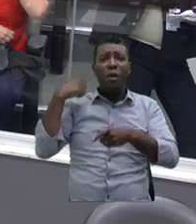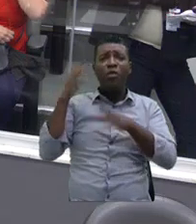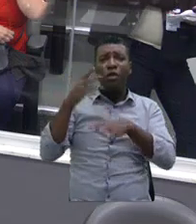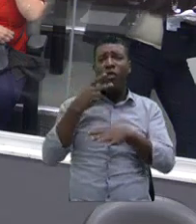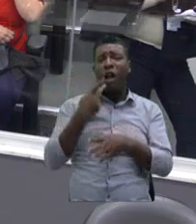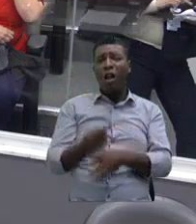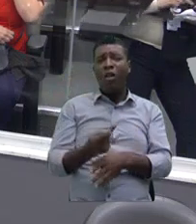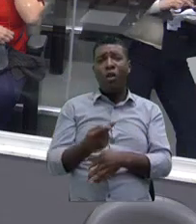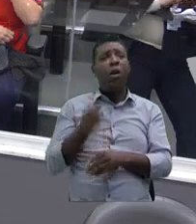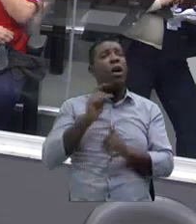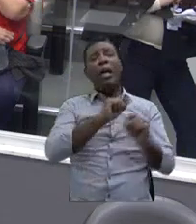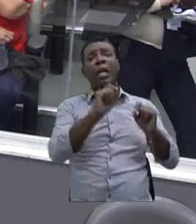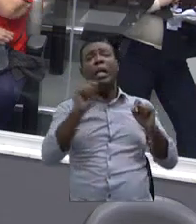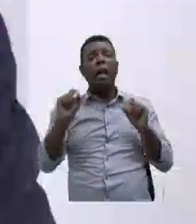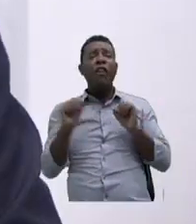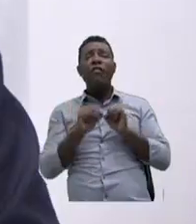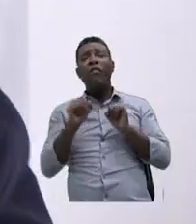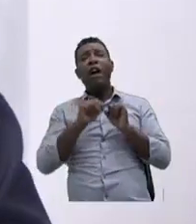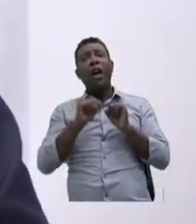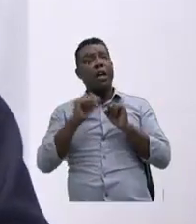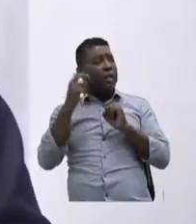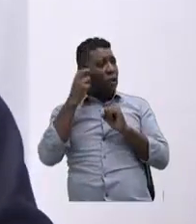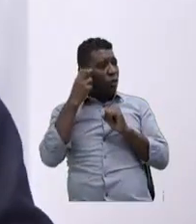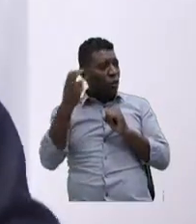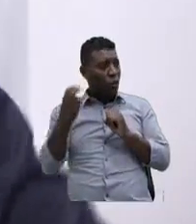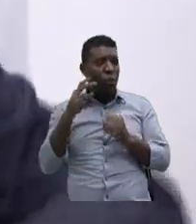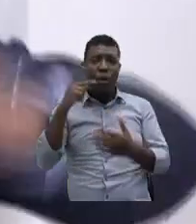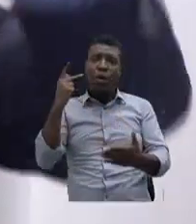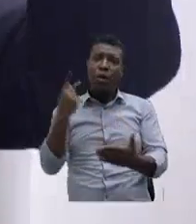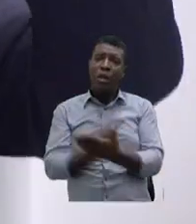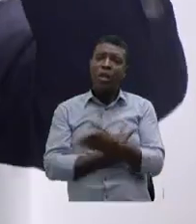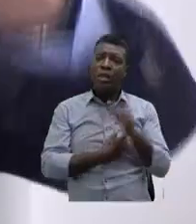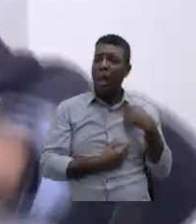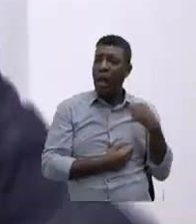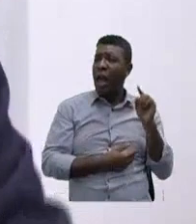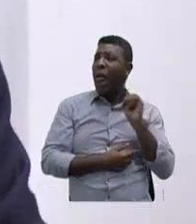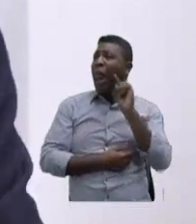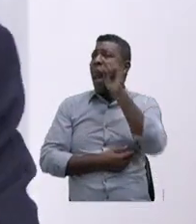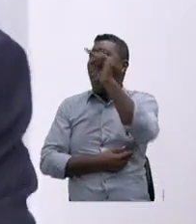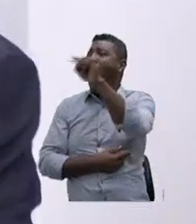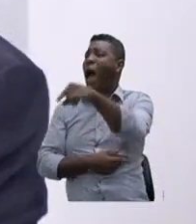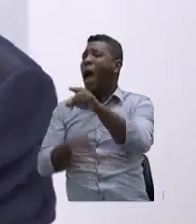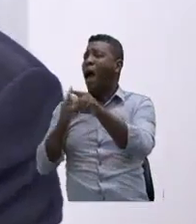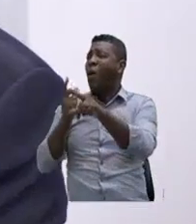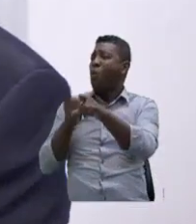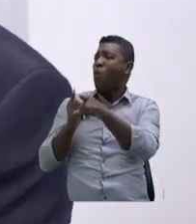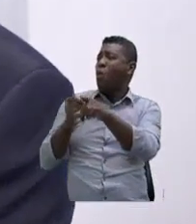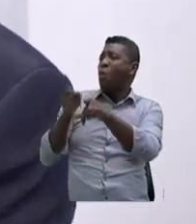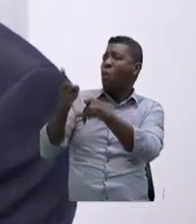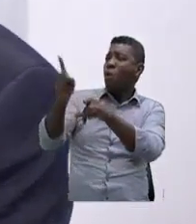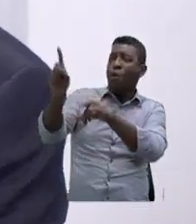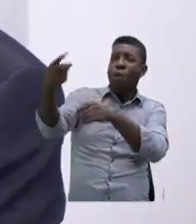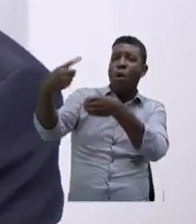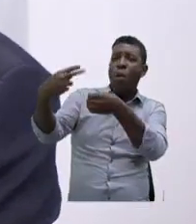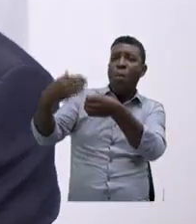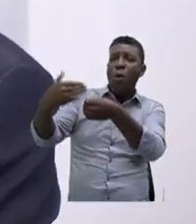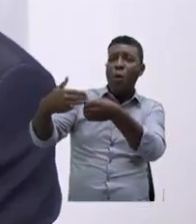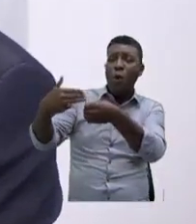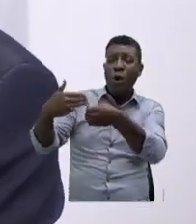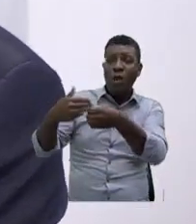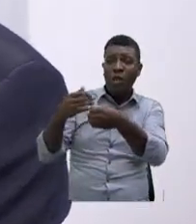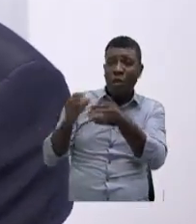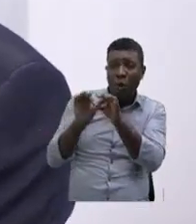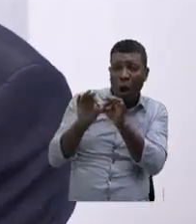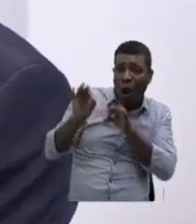quem faz a cultura acontecer lá nos mais distantes municípios do nosso estado, muitas das vezes não